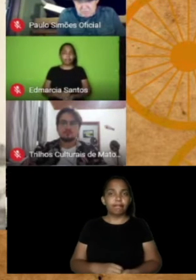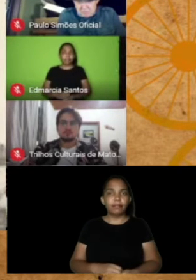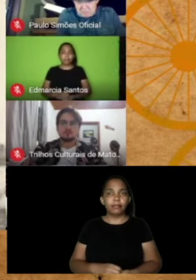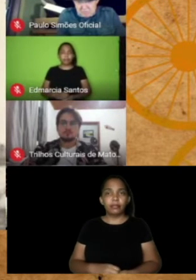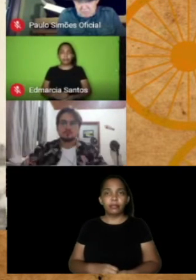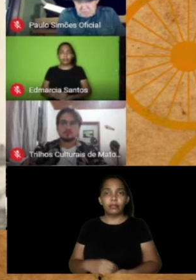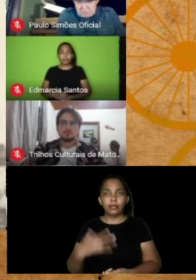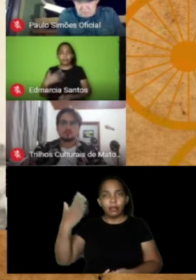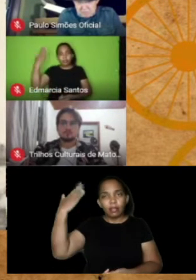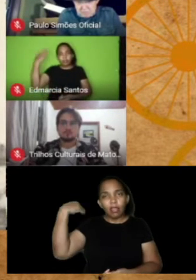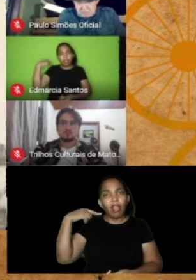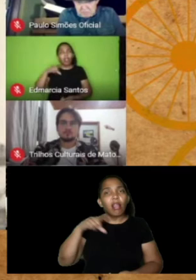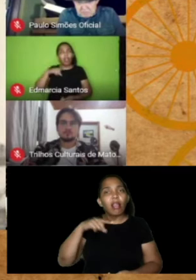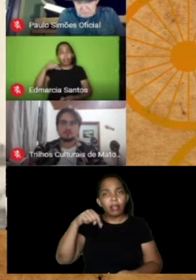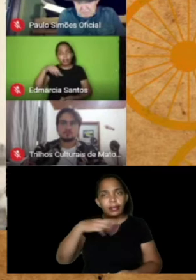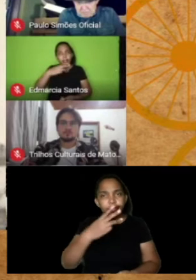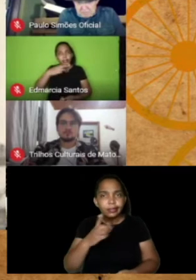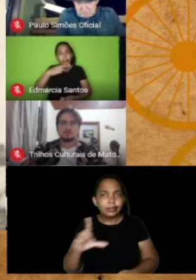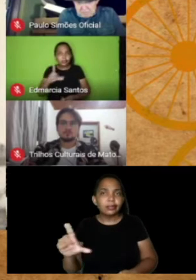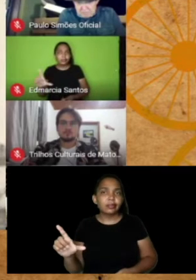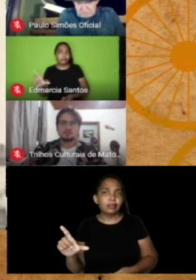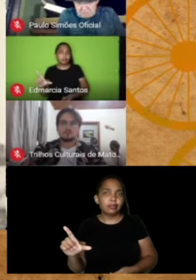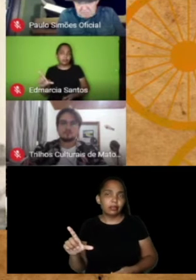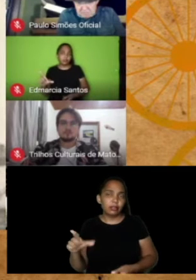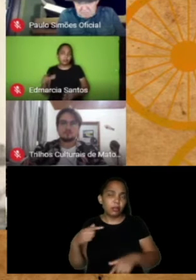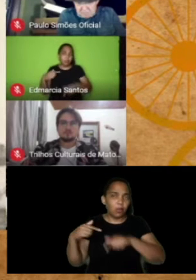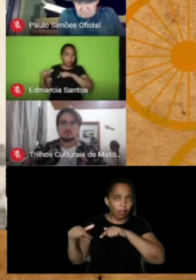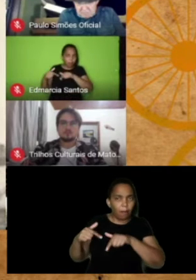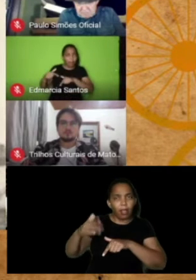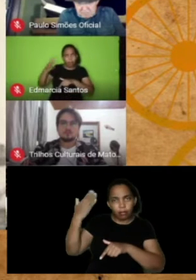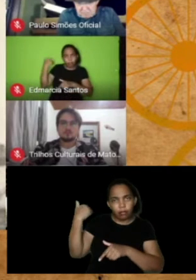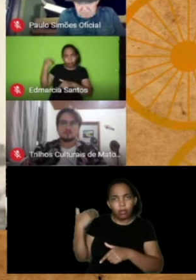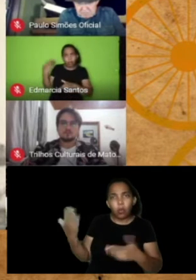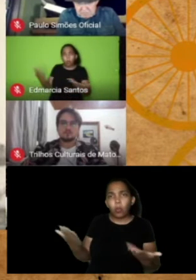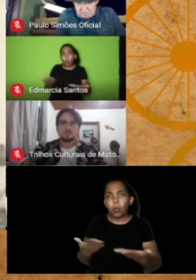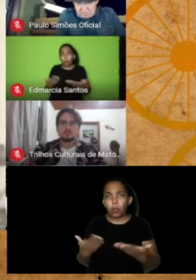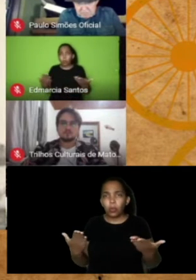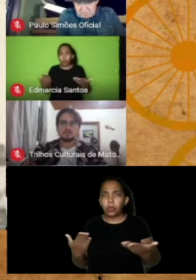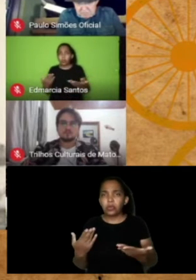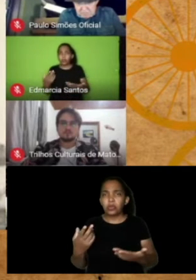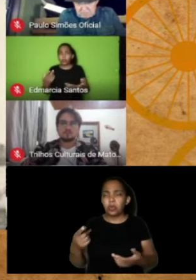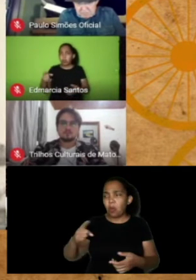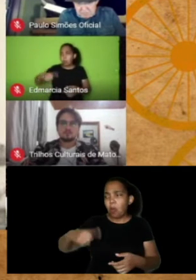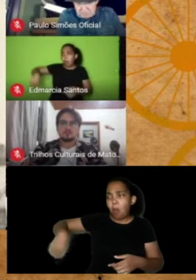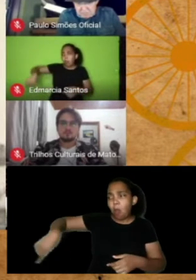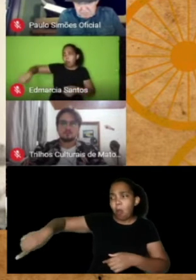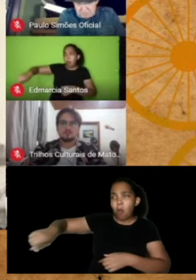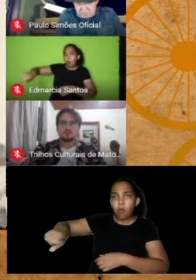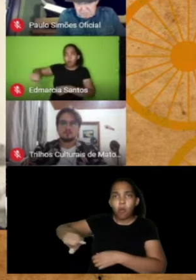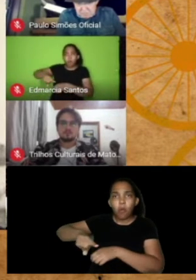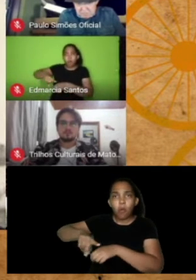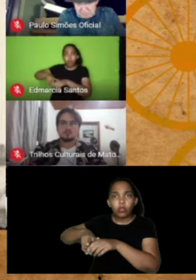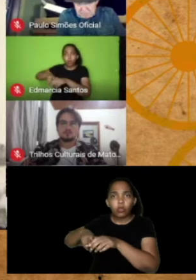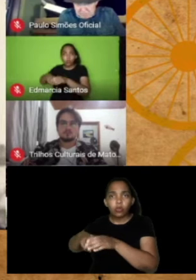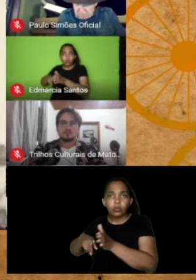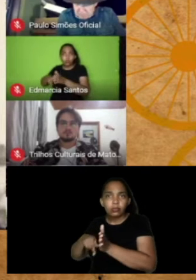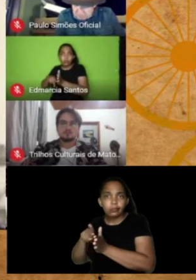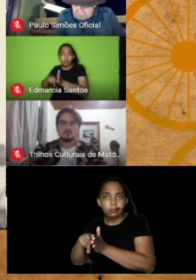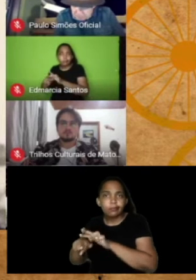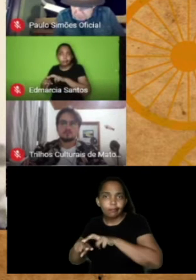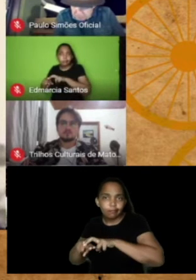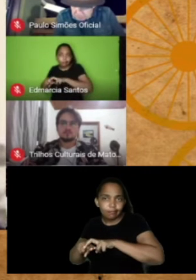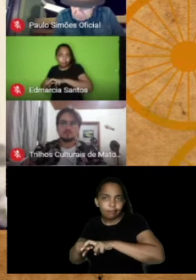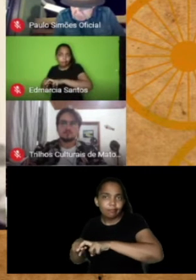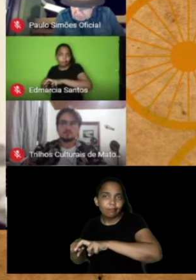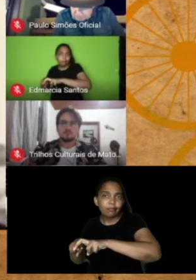eu tive aqui em Três Lagoas, né? Hoje, o entorno ferroviário, o complexo